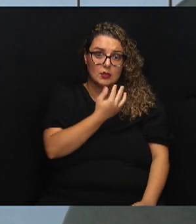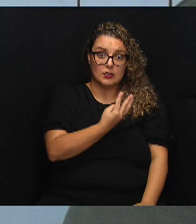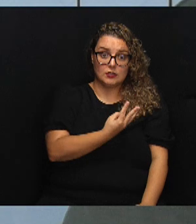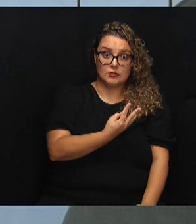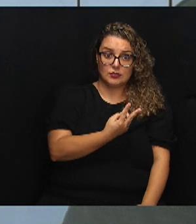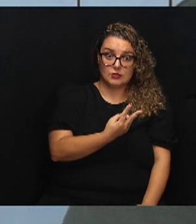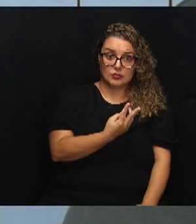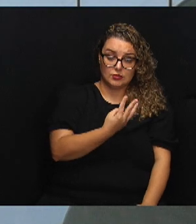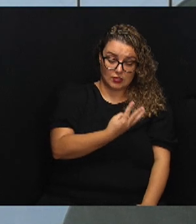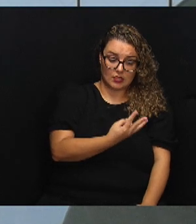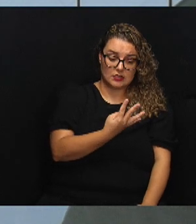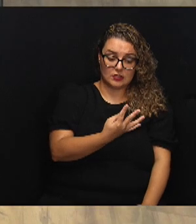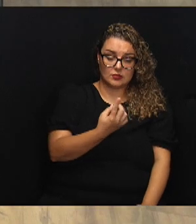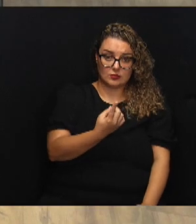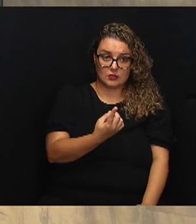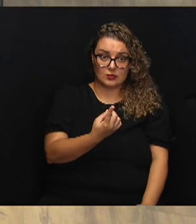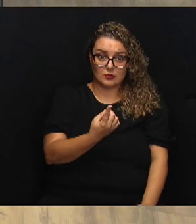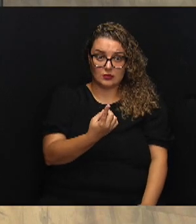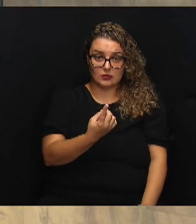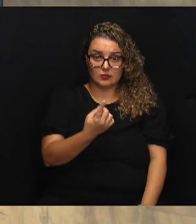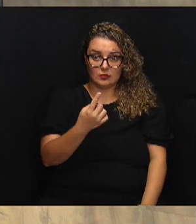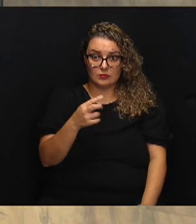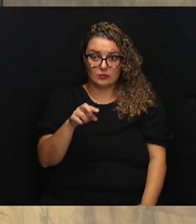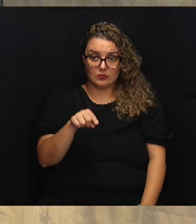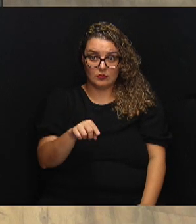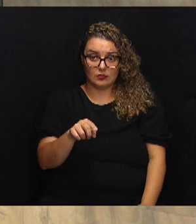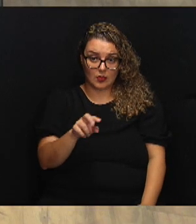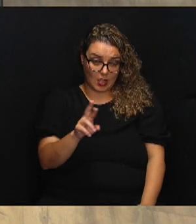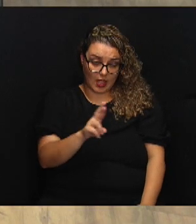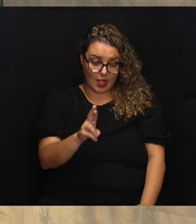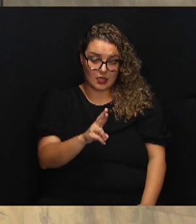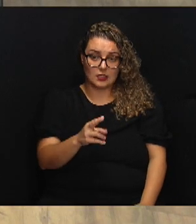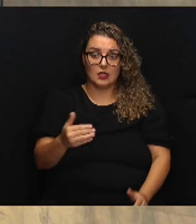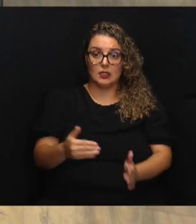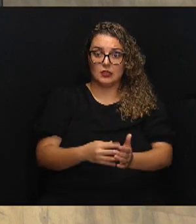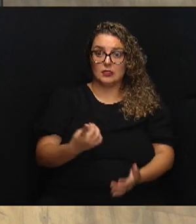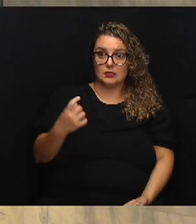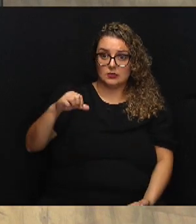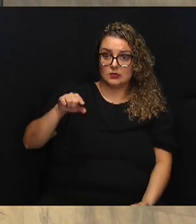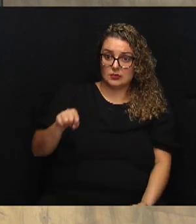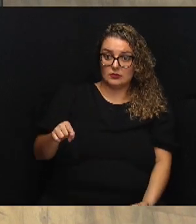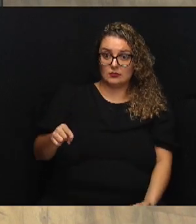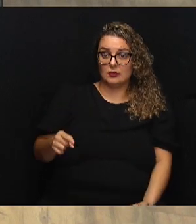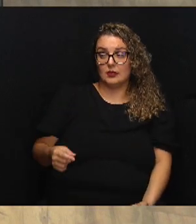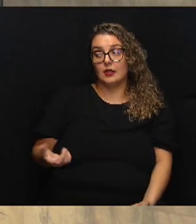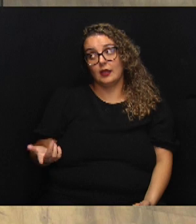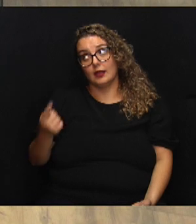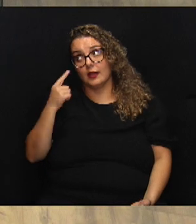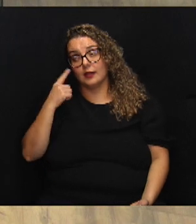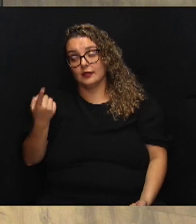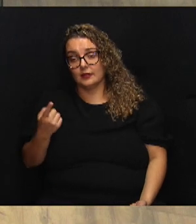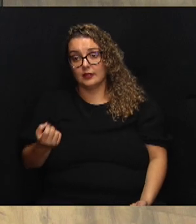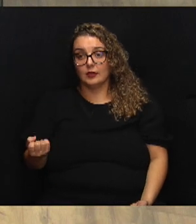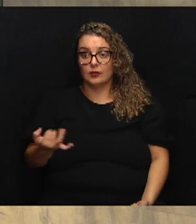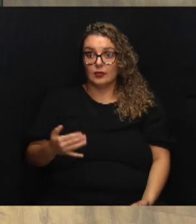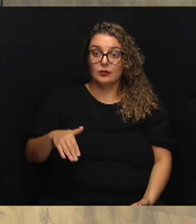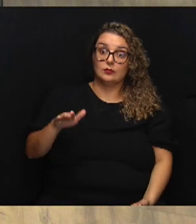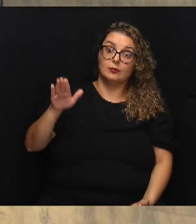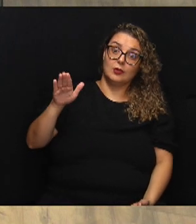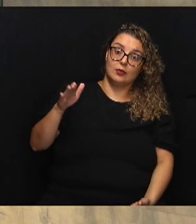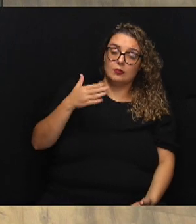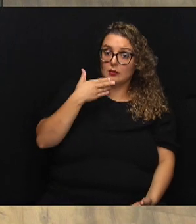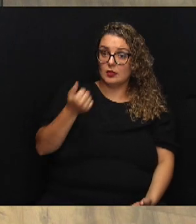341 a R$ 19 mil. Acho que a penalidade tem que ser quanto mais alta, melhor, eu acho. E assim, a penalidade devia